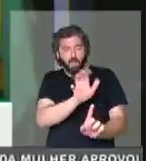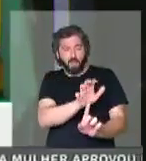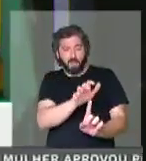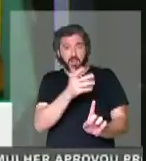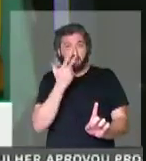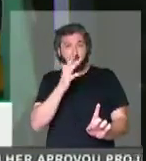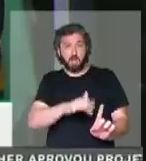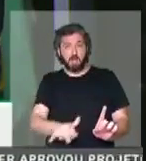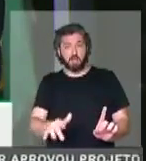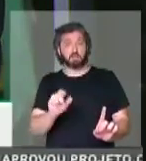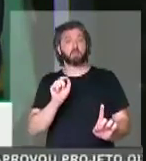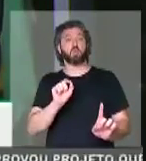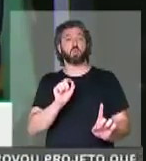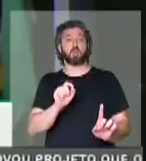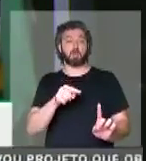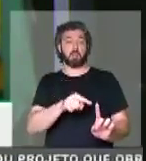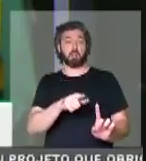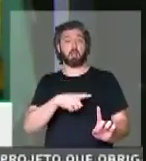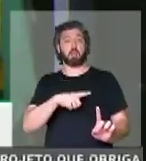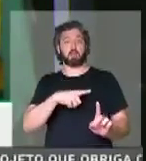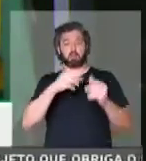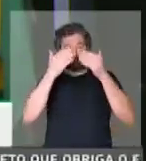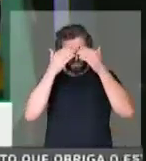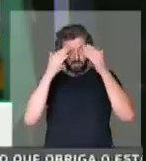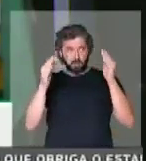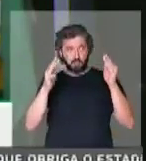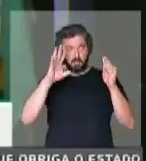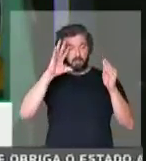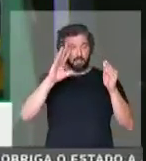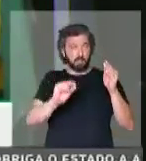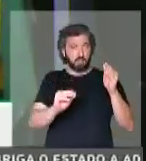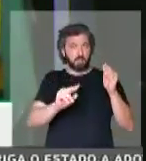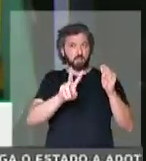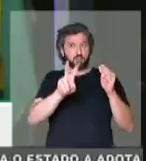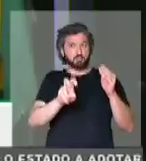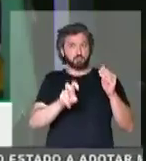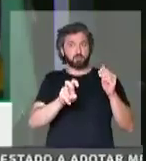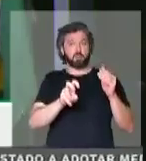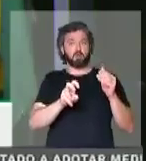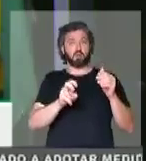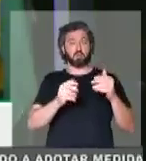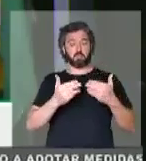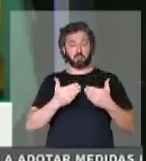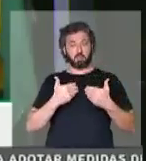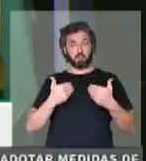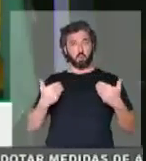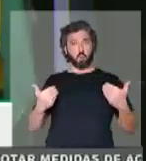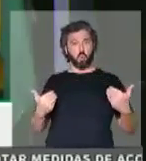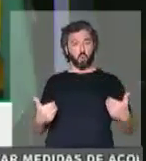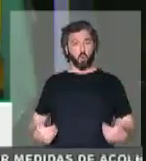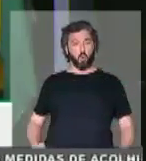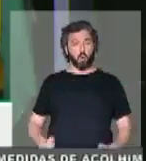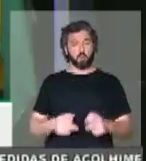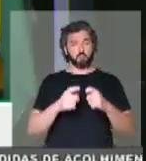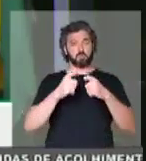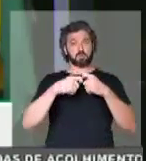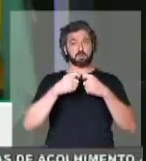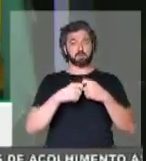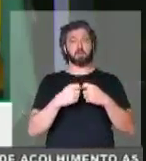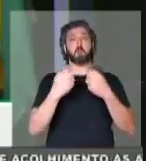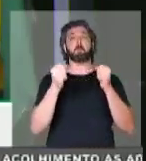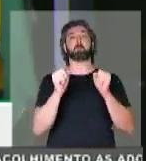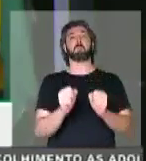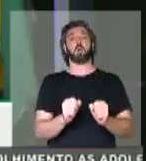crianças no sentido de que elas abram o seu entendimento, o seu pudor para a questão